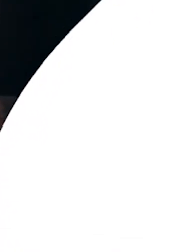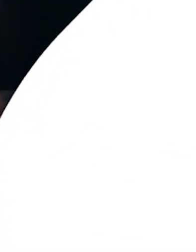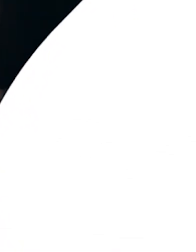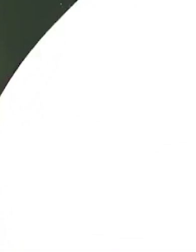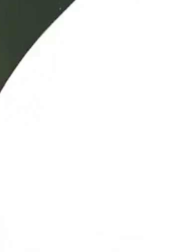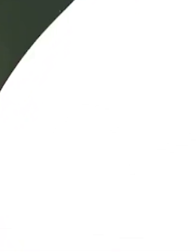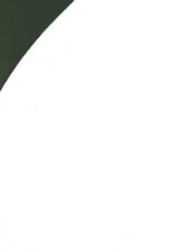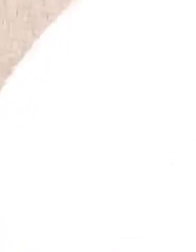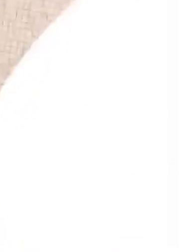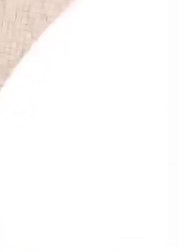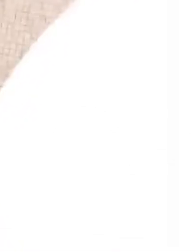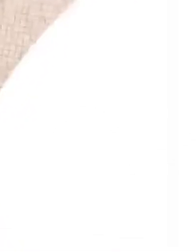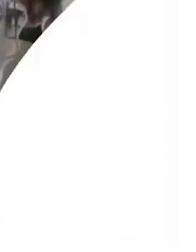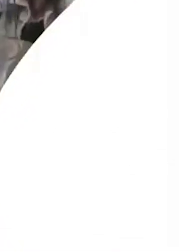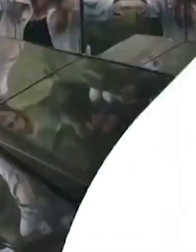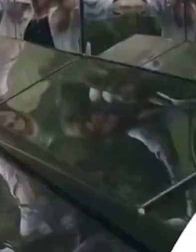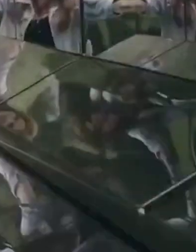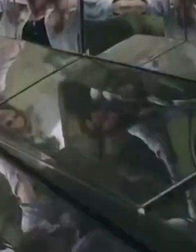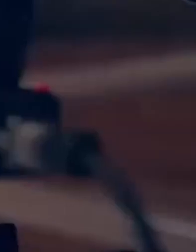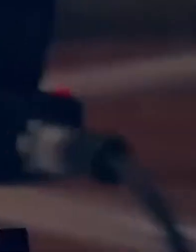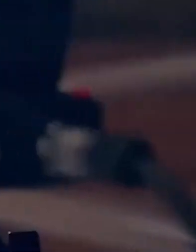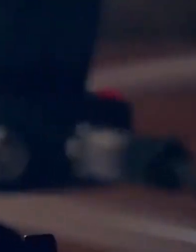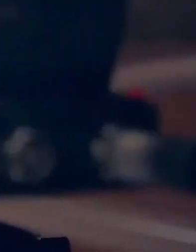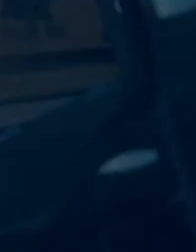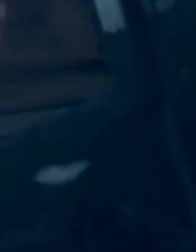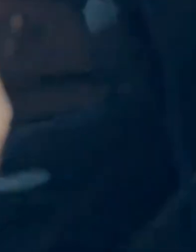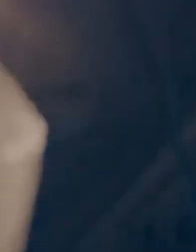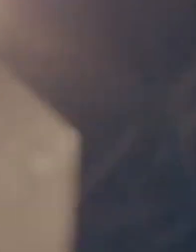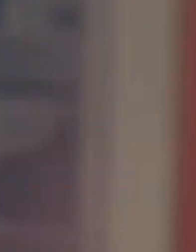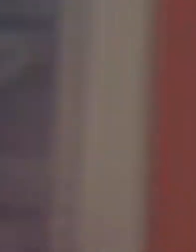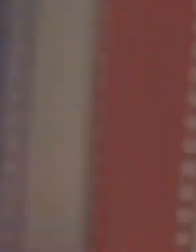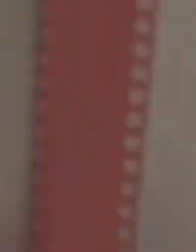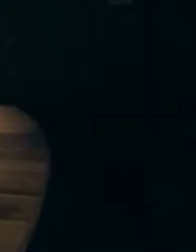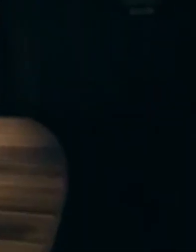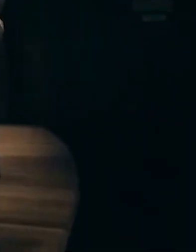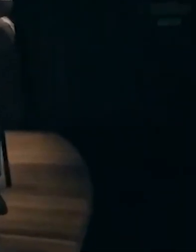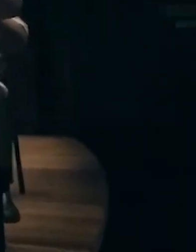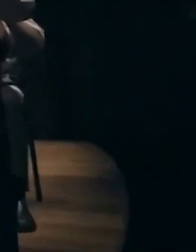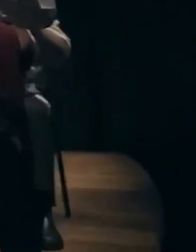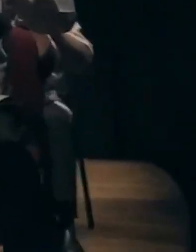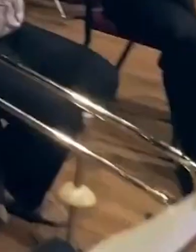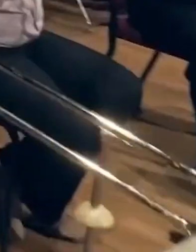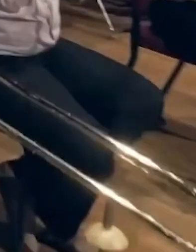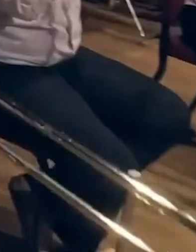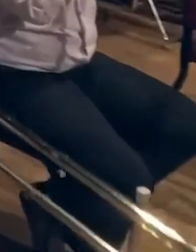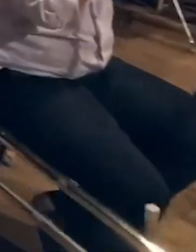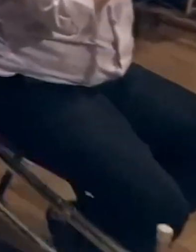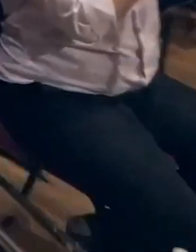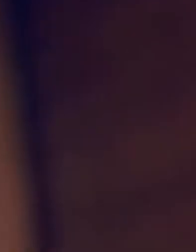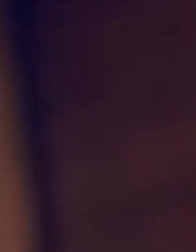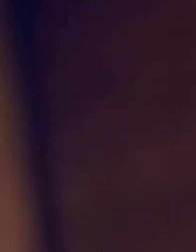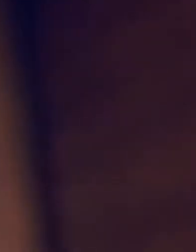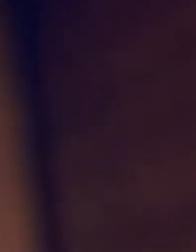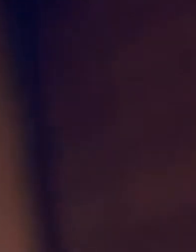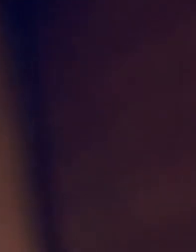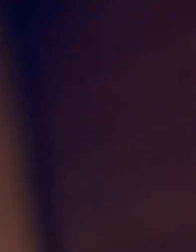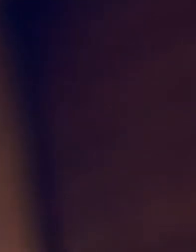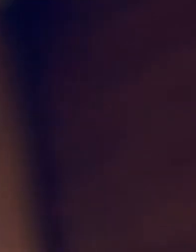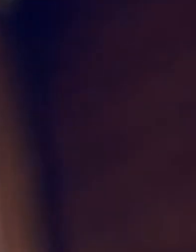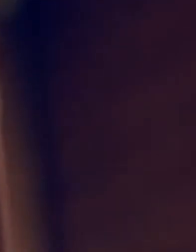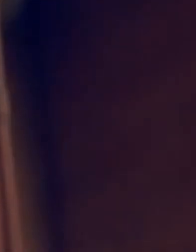está em todos os cantos do Brasil. E com o Instituto Cultural Vale, vamos valorizar ainda mais